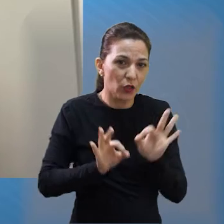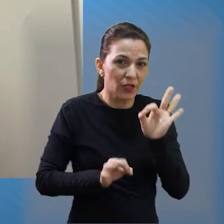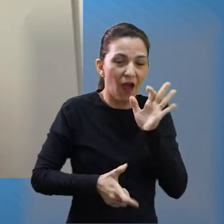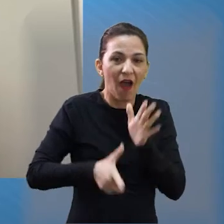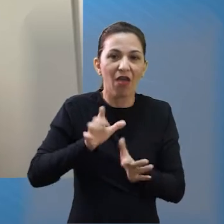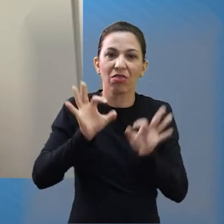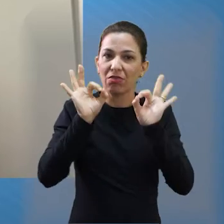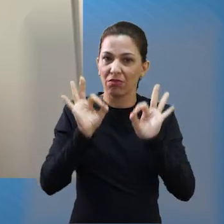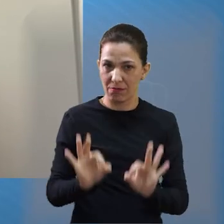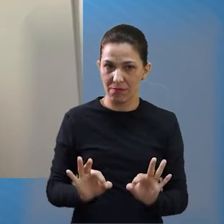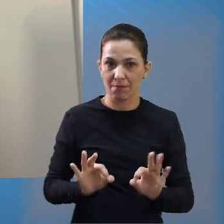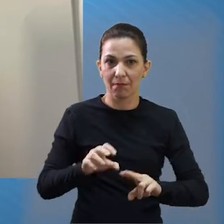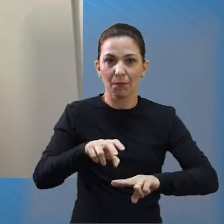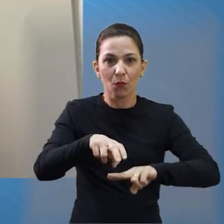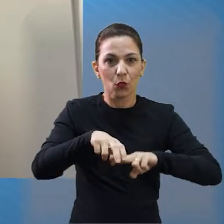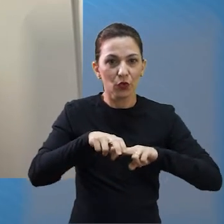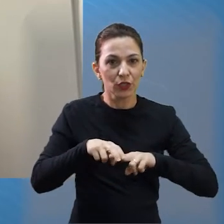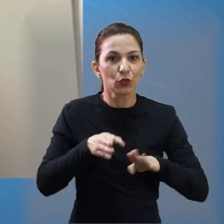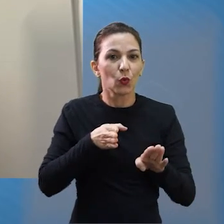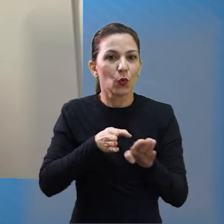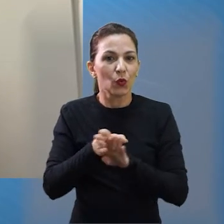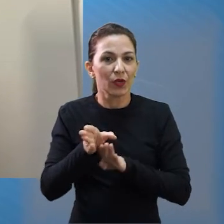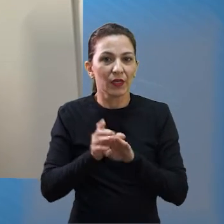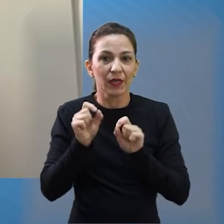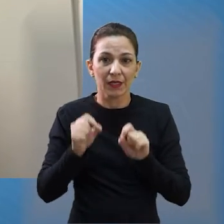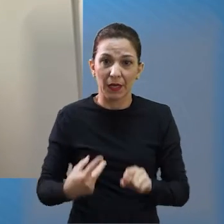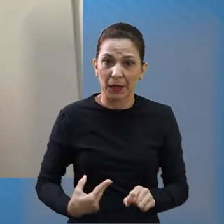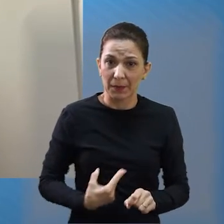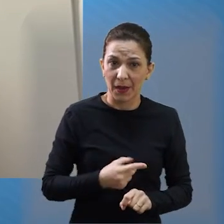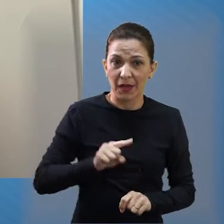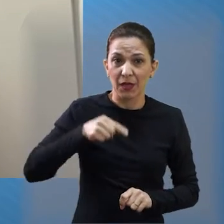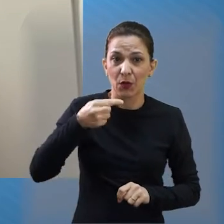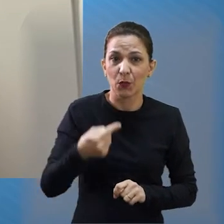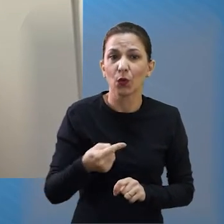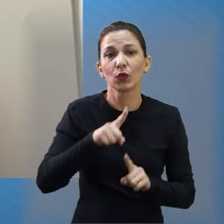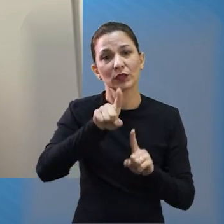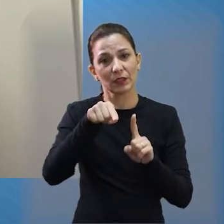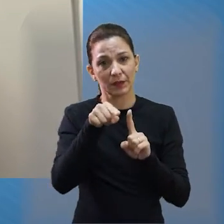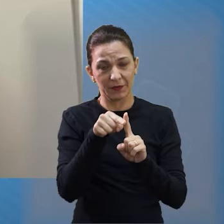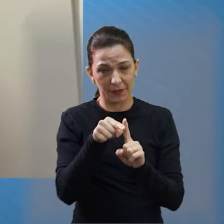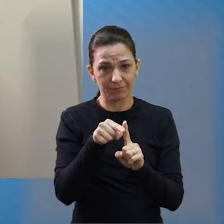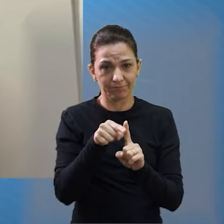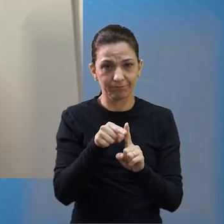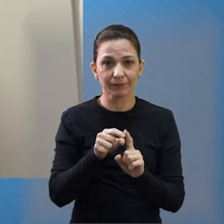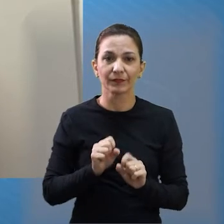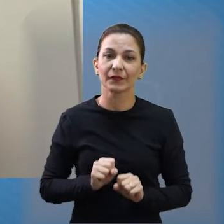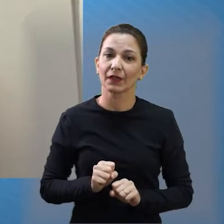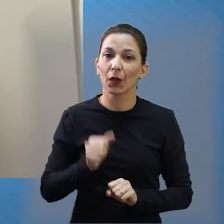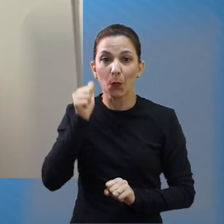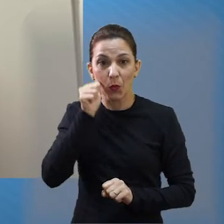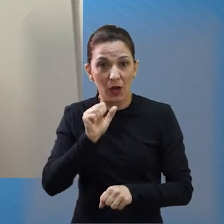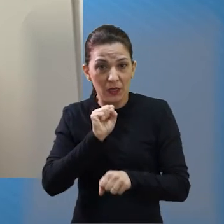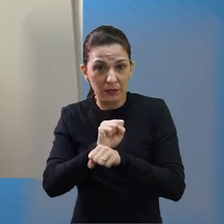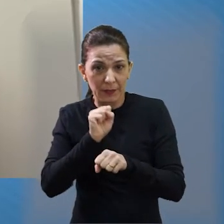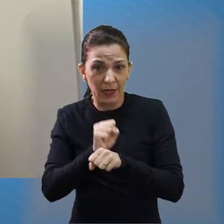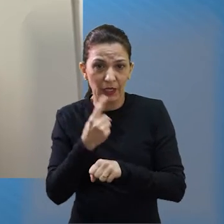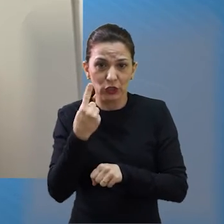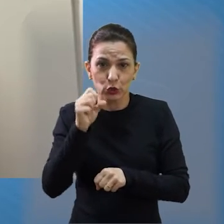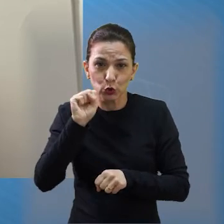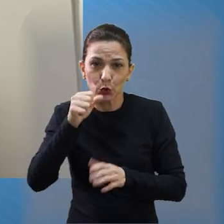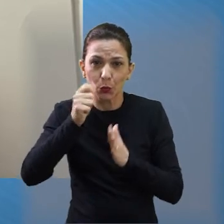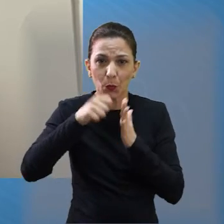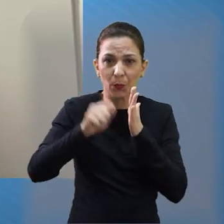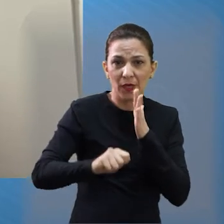bem acompanhada, que essa gestação seja programada. O que a gente orienta para os pacientes? Que essa paciente ela não